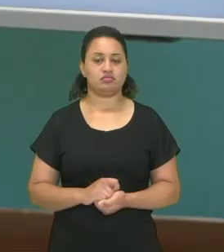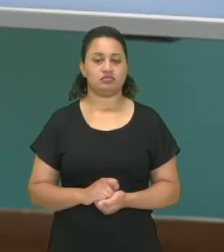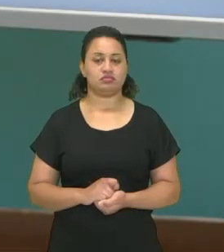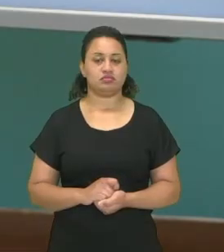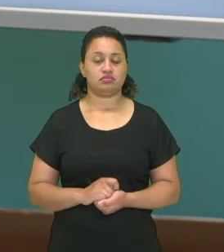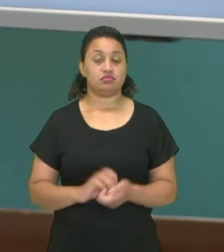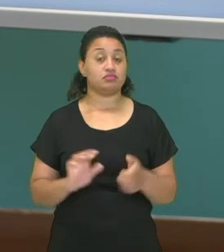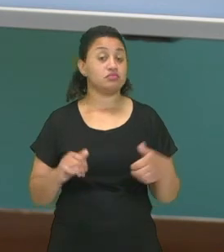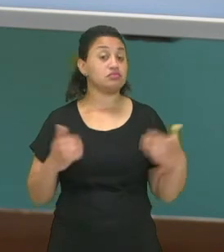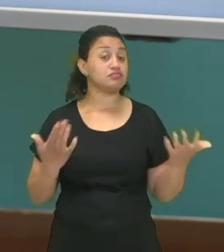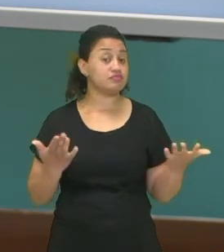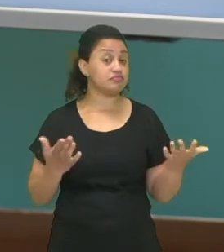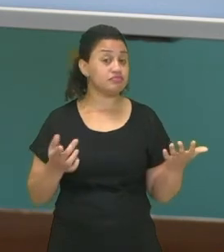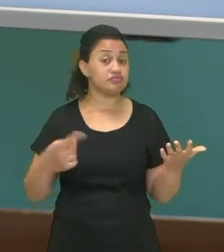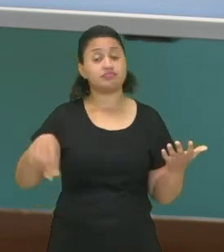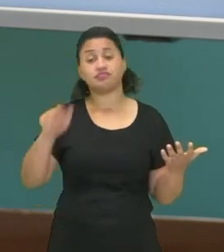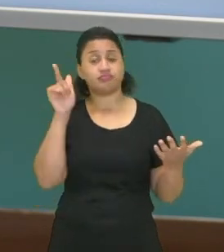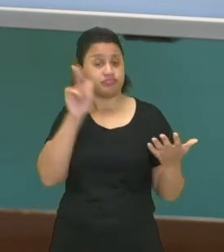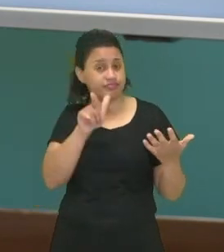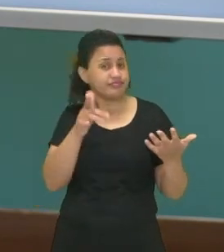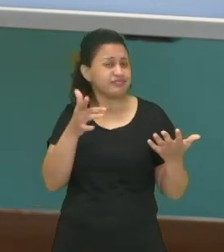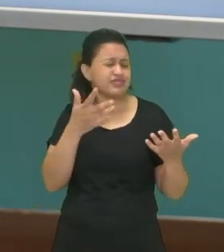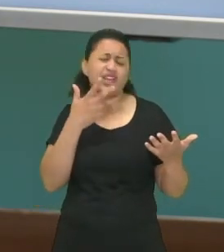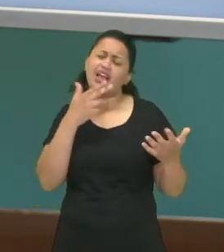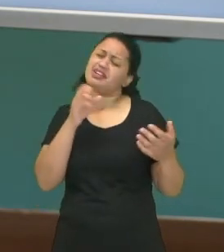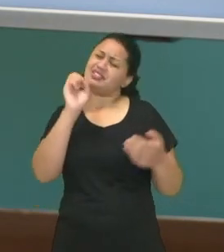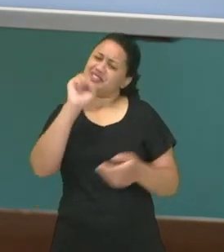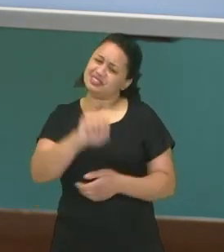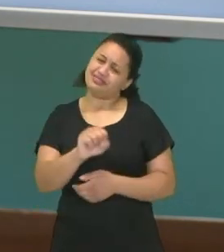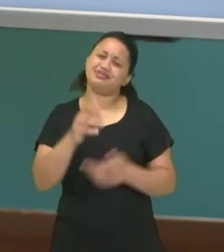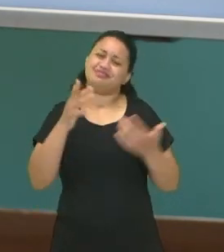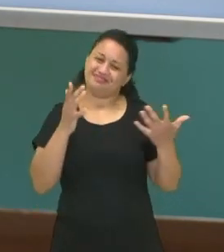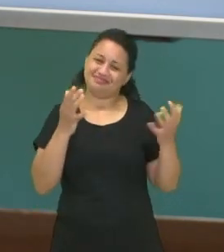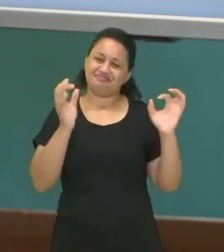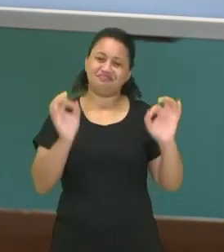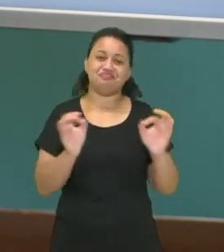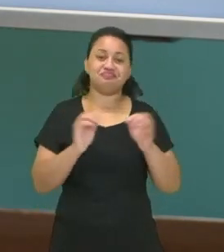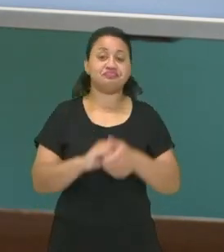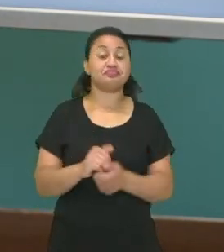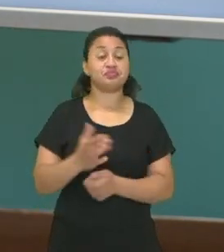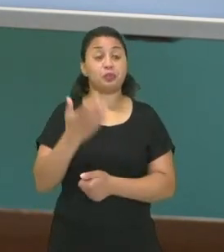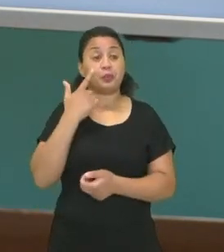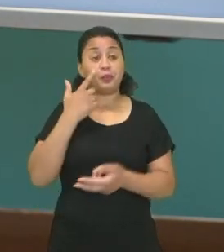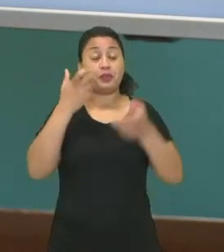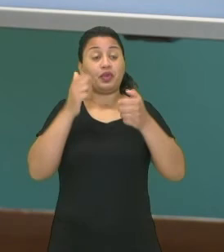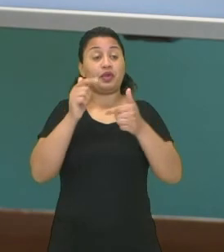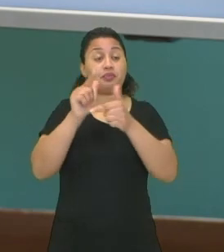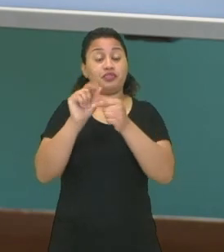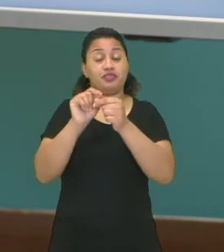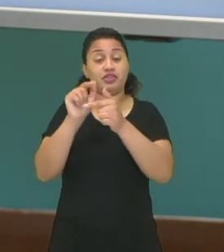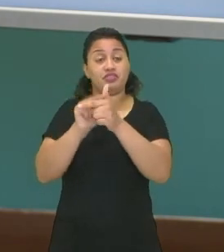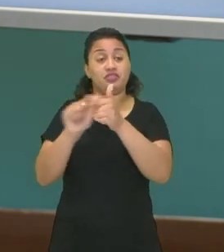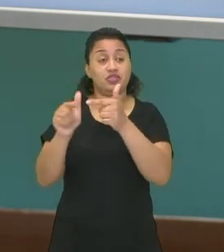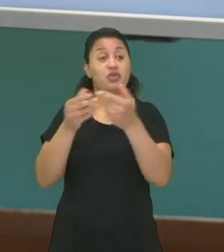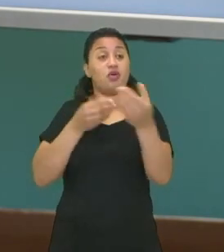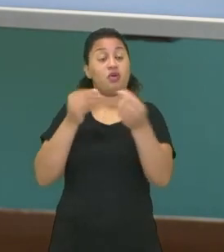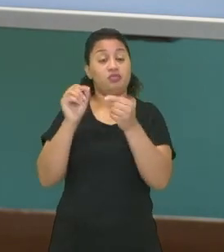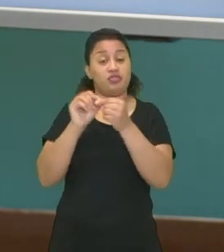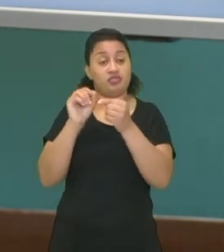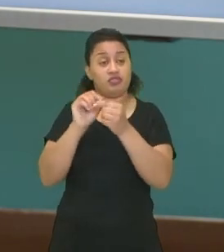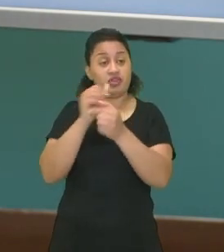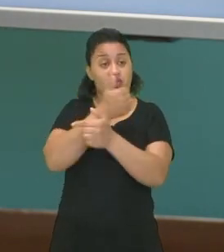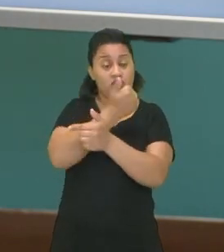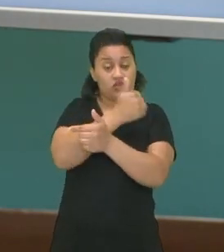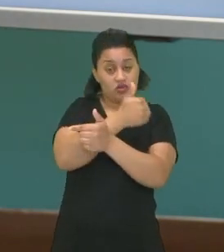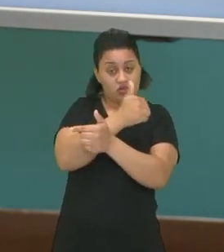E aí, gente, conseguiram? Ah, acho que sim, hein? Olha lá. Então, para a gente fazer essa divisão, olha só como é que a gente vai fazer. Então, vai